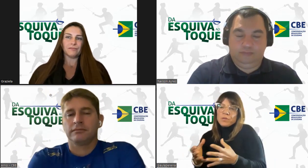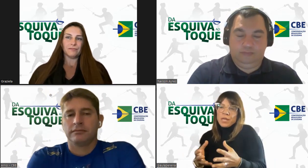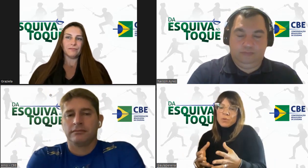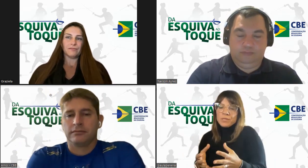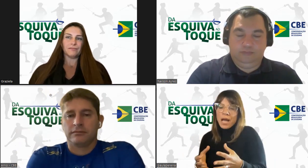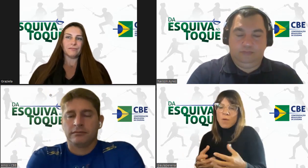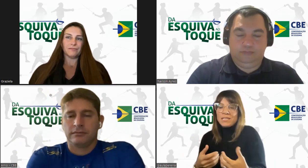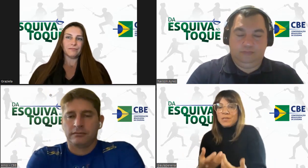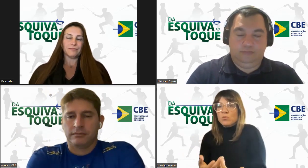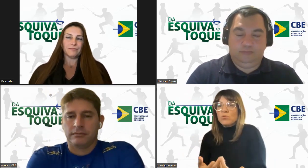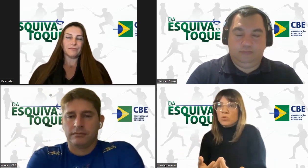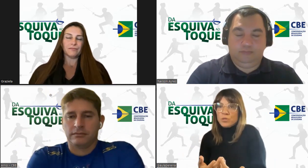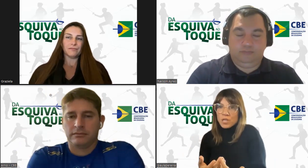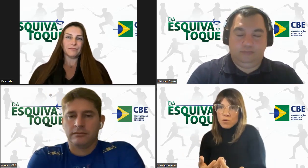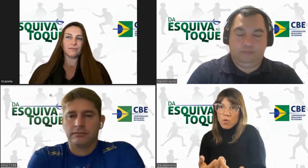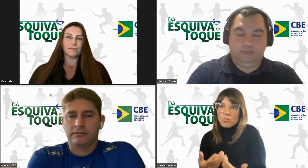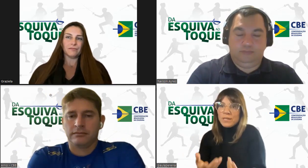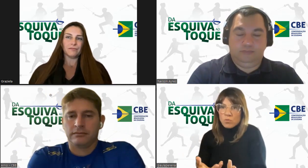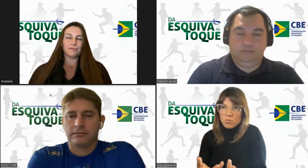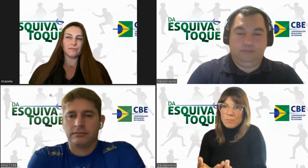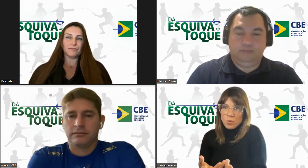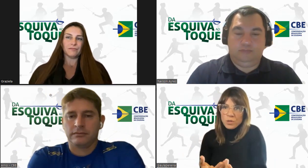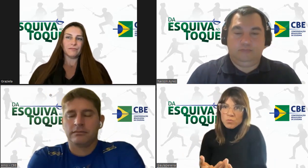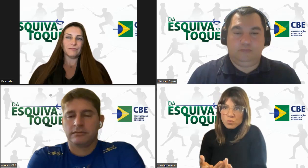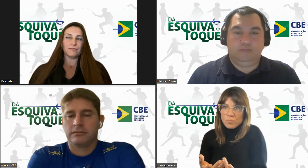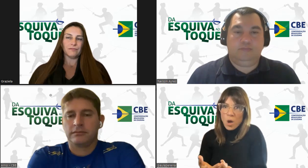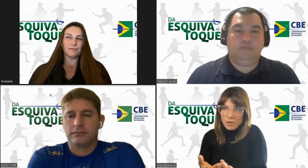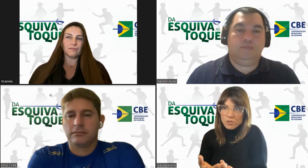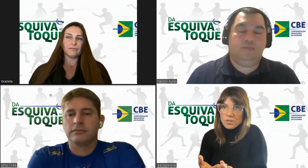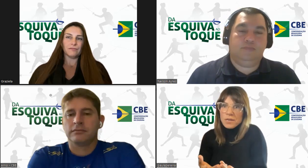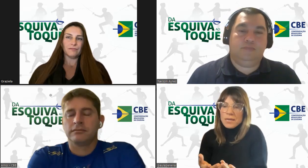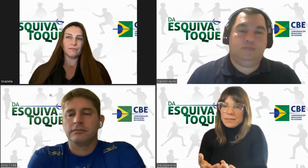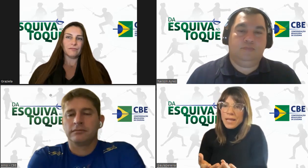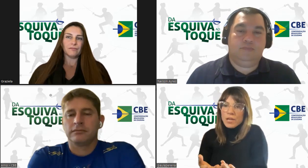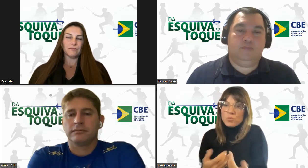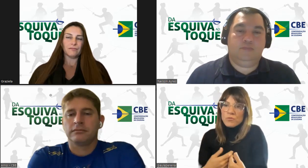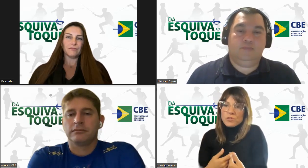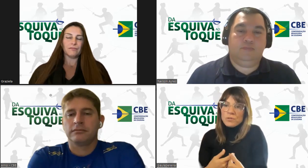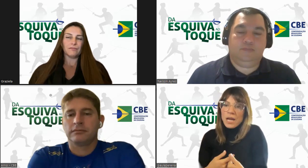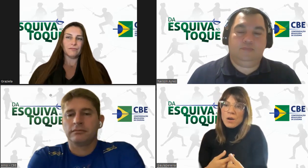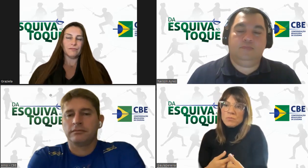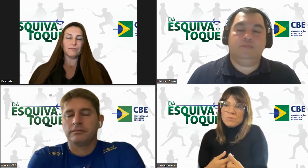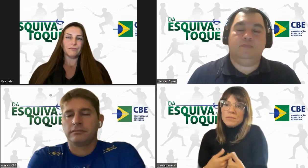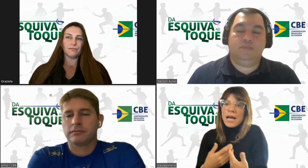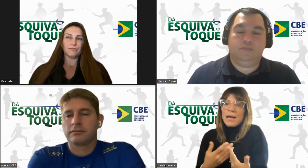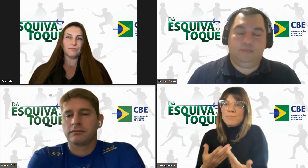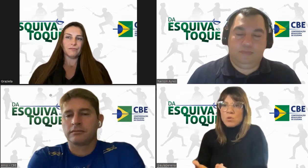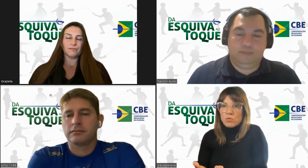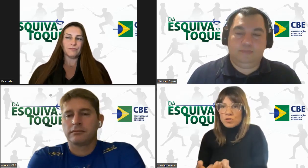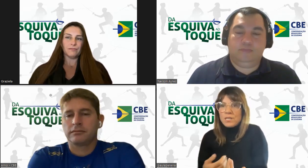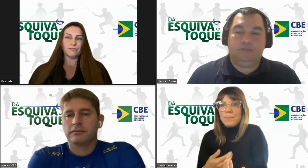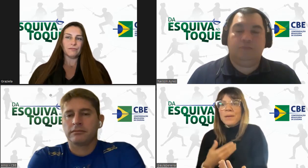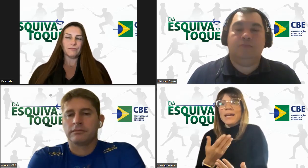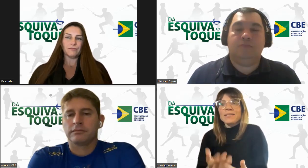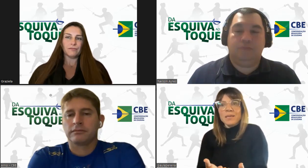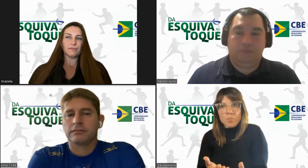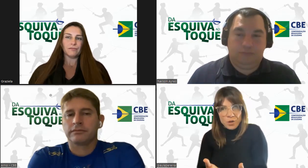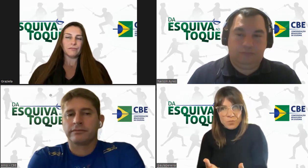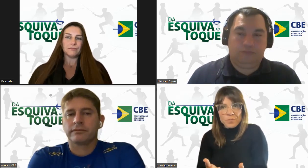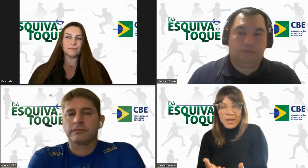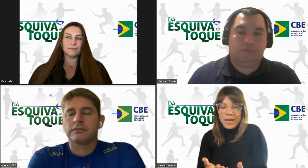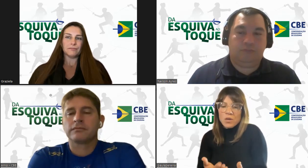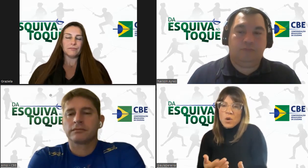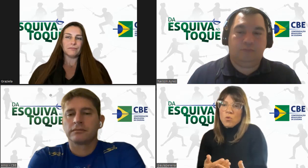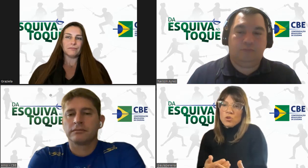é possível e tem o ideal Às vezes o clube já conta com o apoio com o suporte né de um profissional da Psicologia para